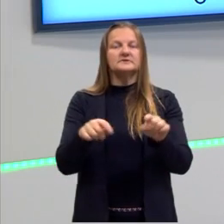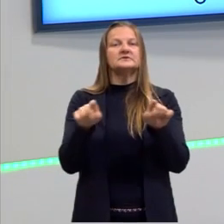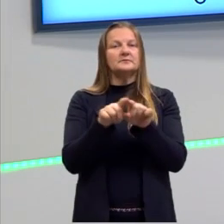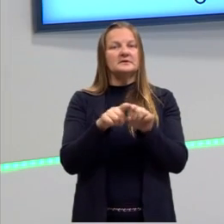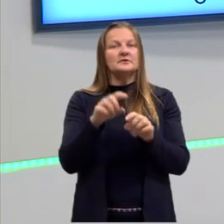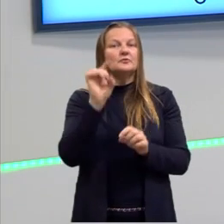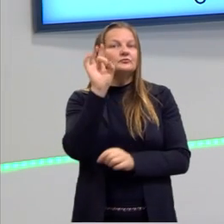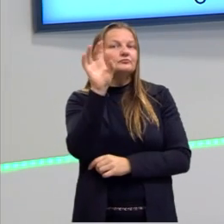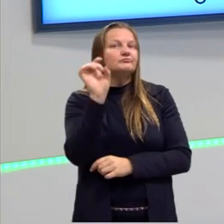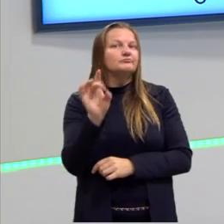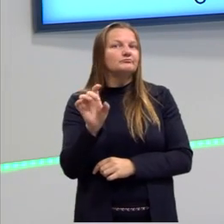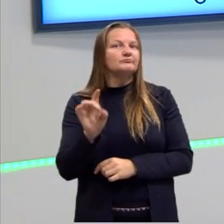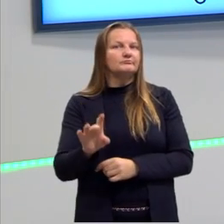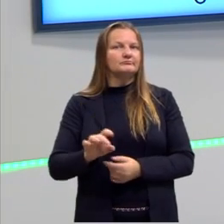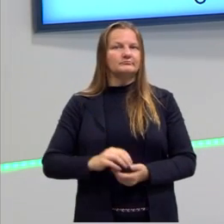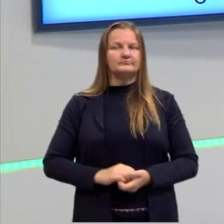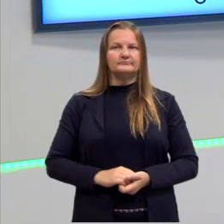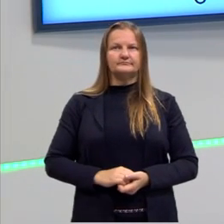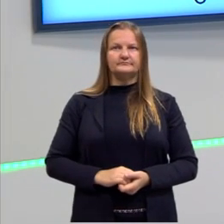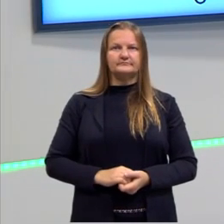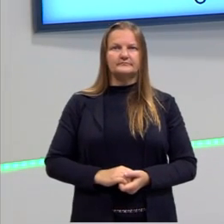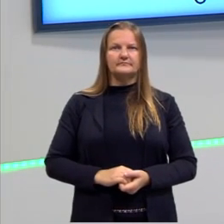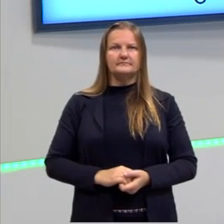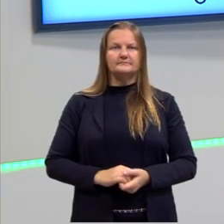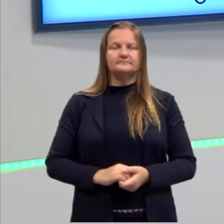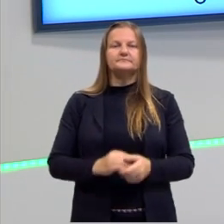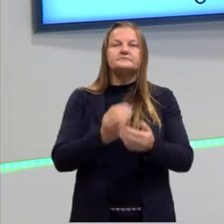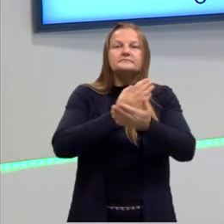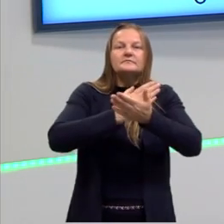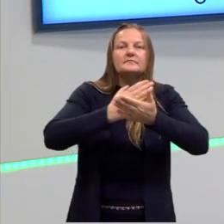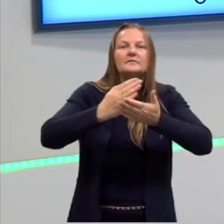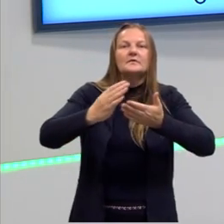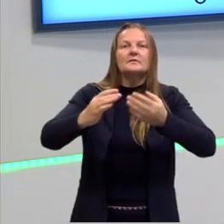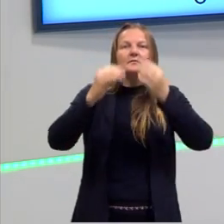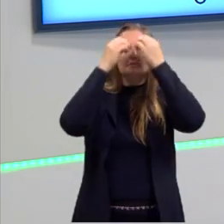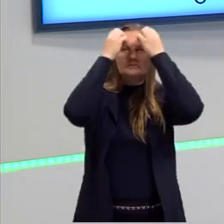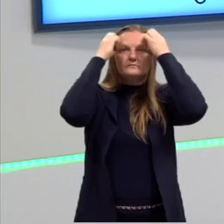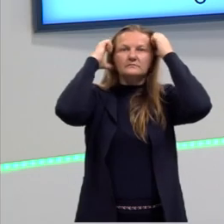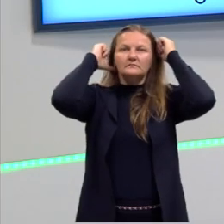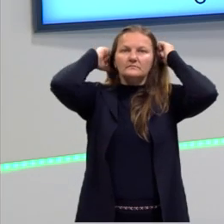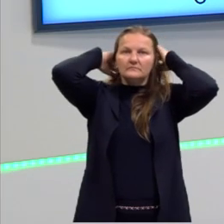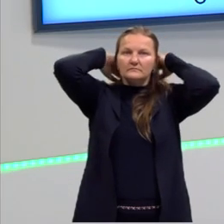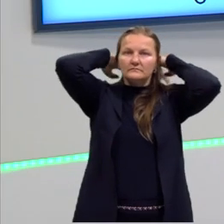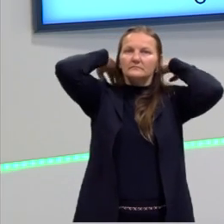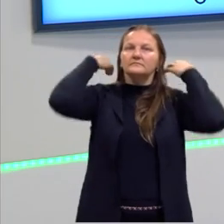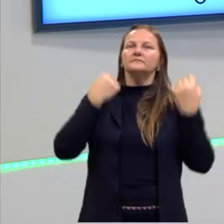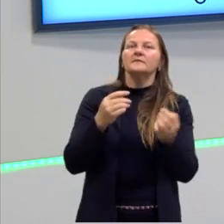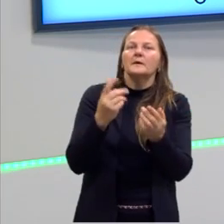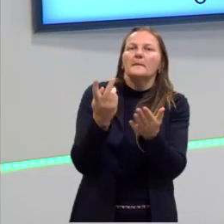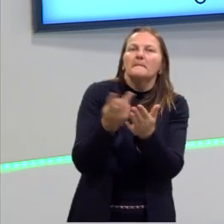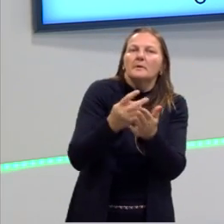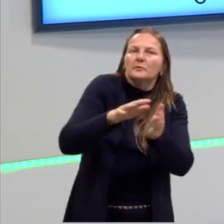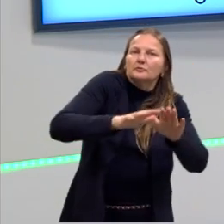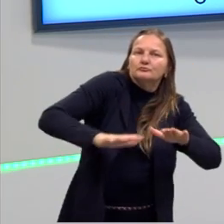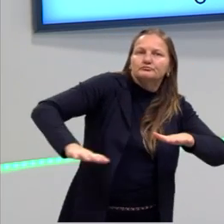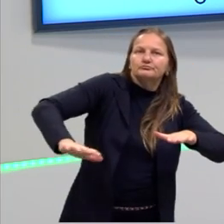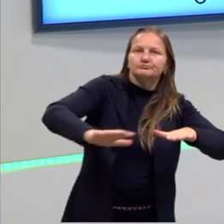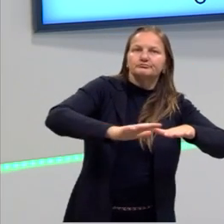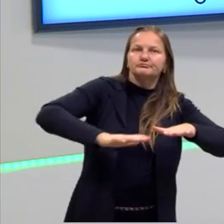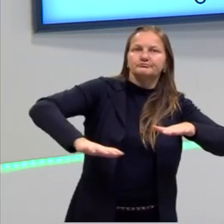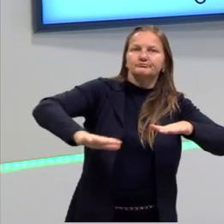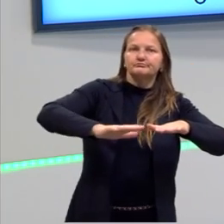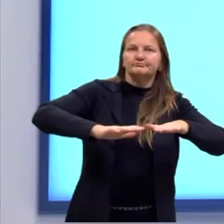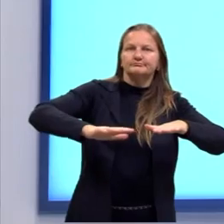mas são casos específicos tá então para dar início nos paralelogramos são figuras planas né